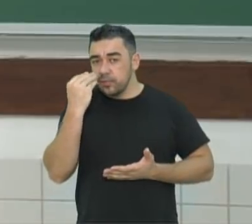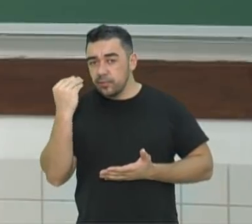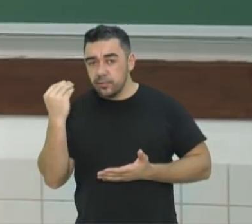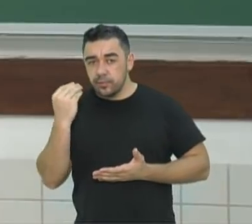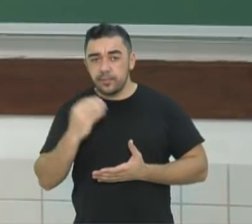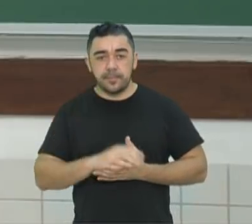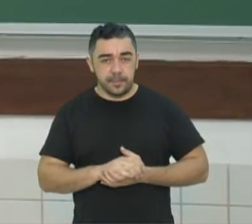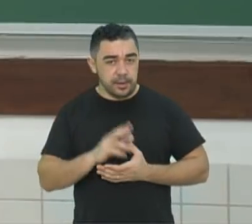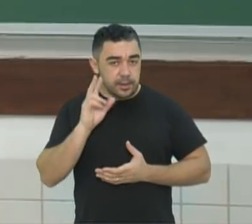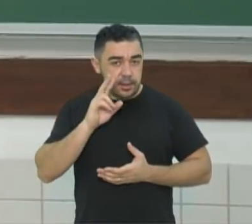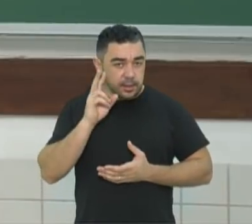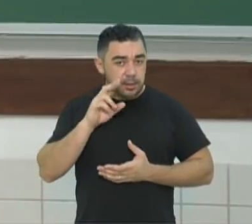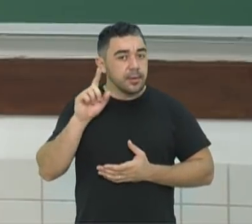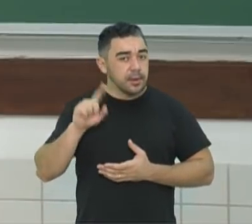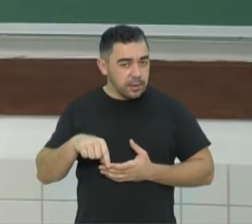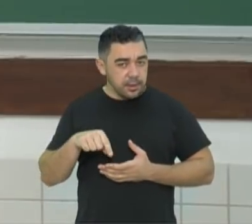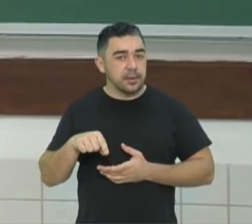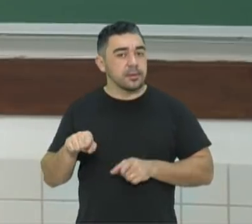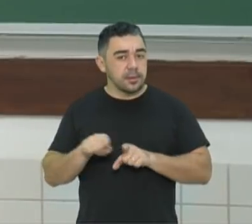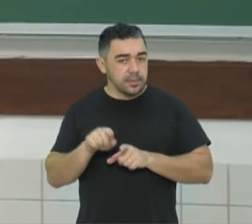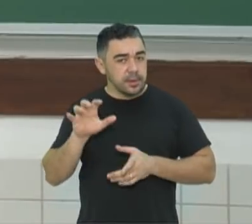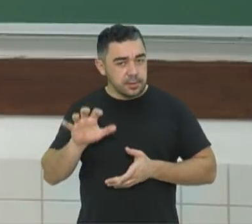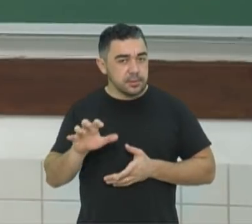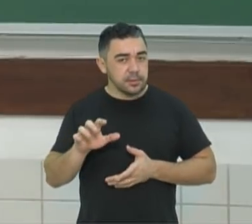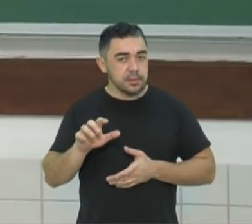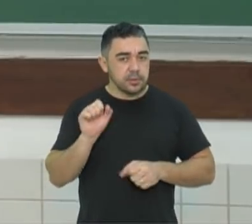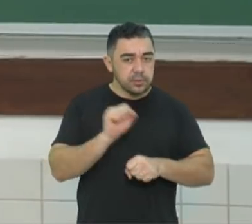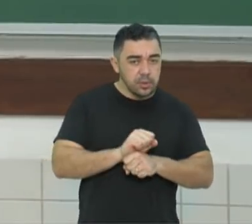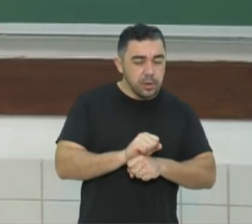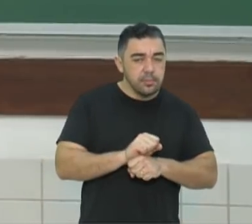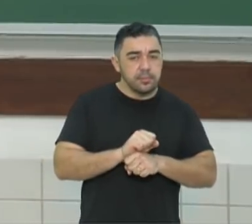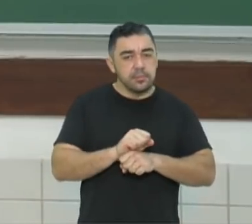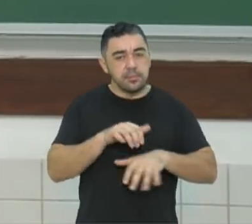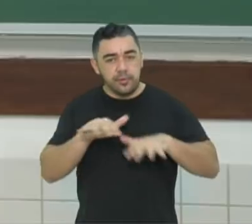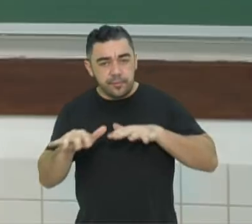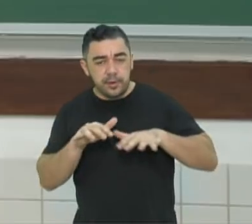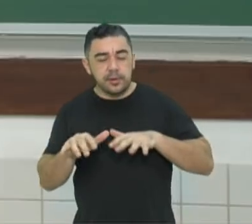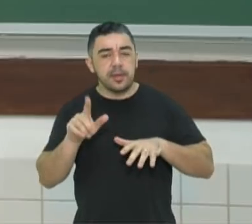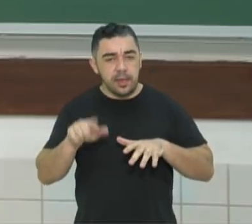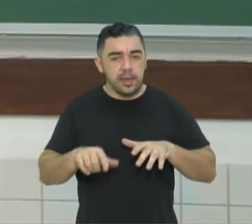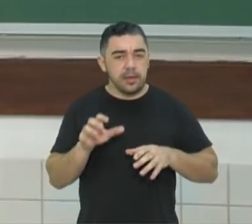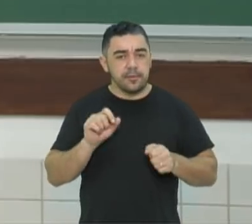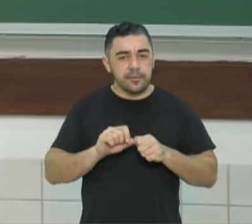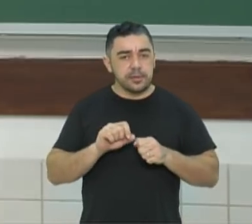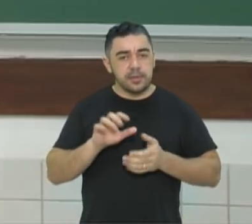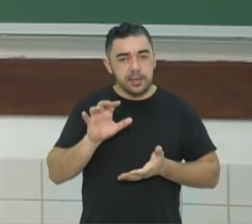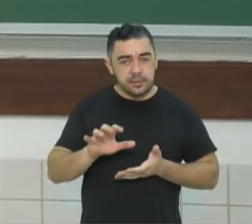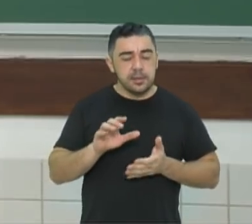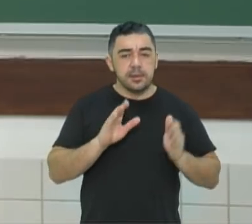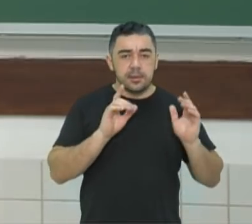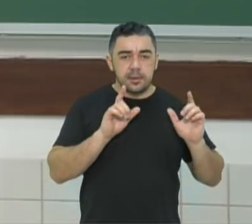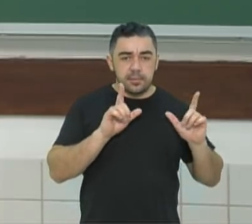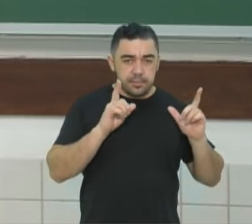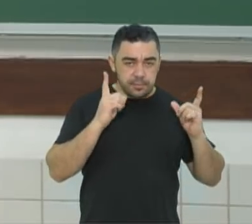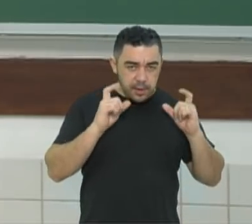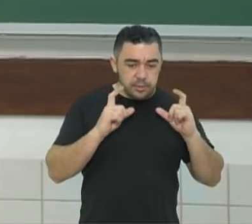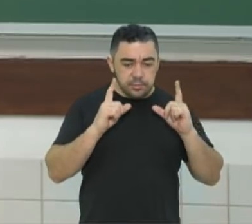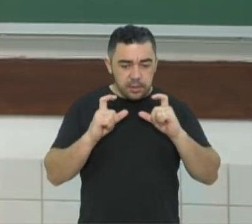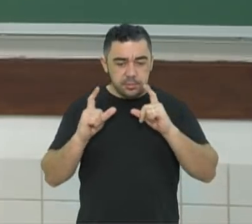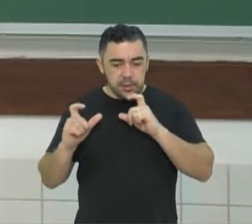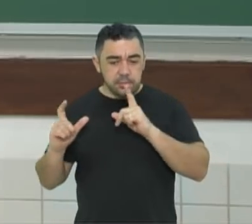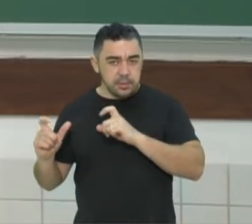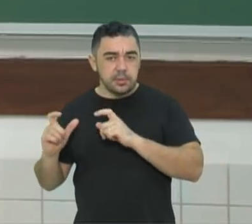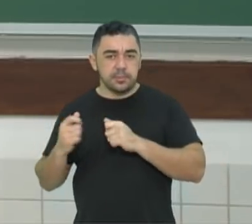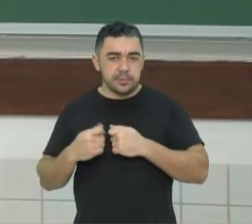fotograma? Exatamente, também o stop motion vai fazer esse mesmo processo. Precisa de imagem por imagem, então cada uma imagem que você fazer